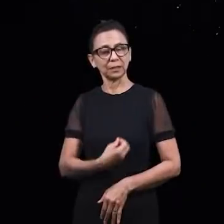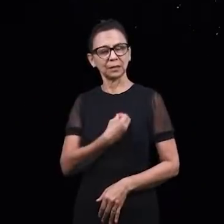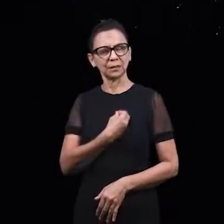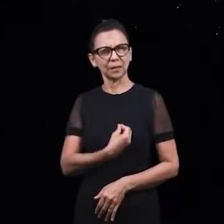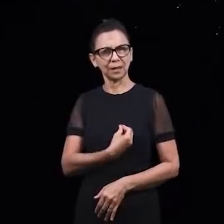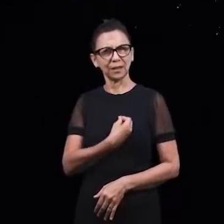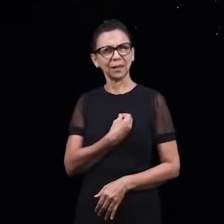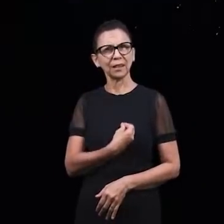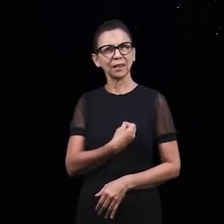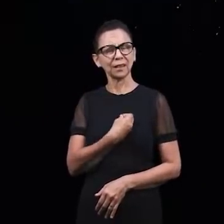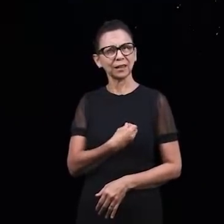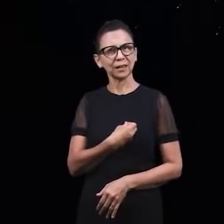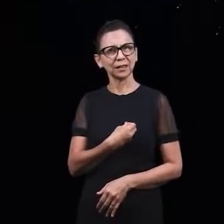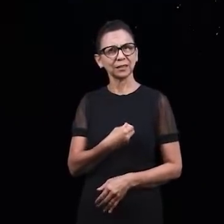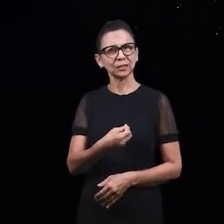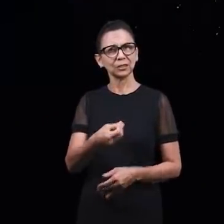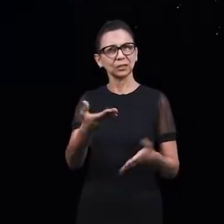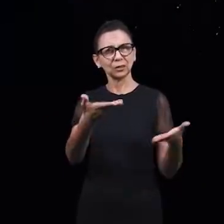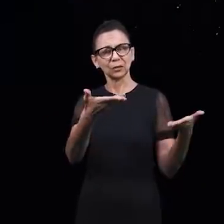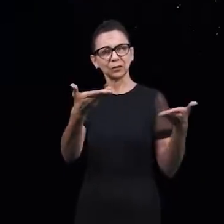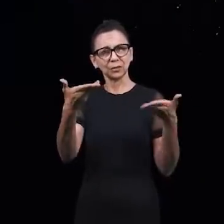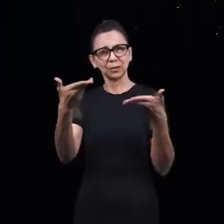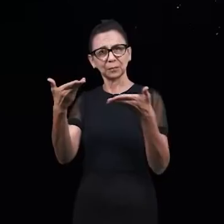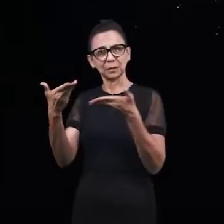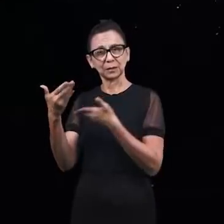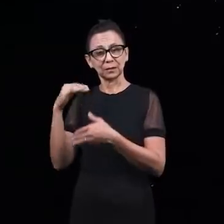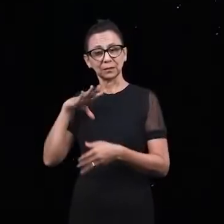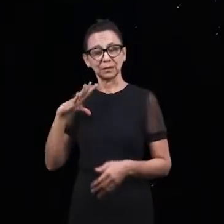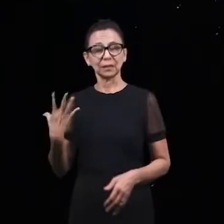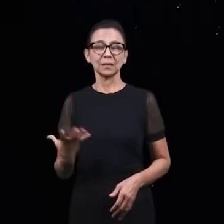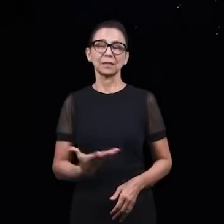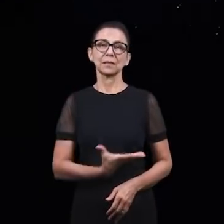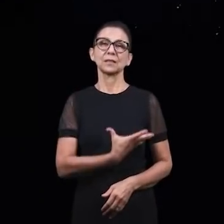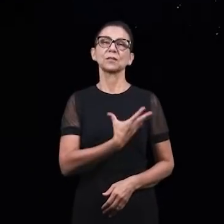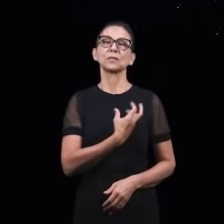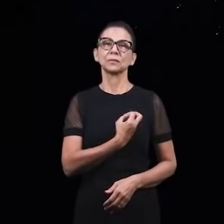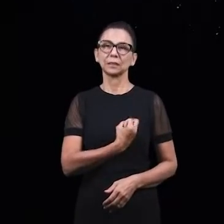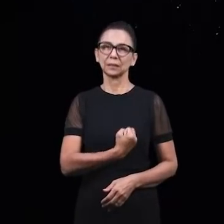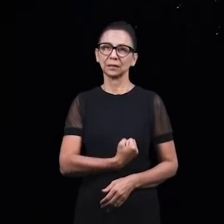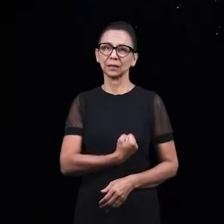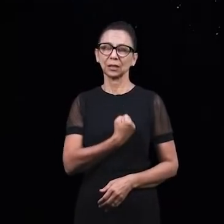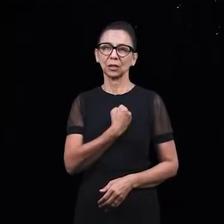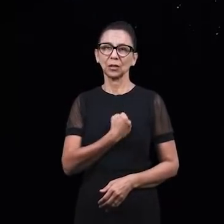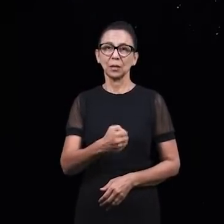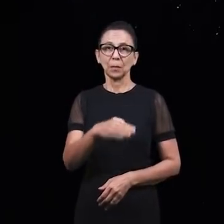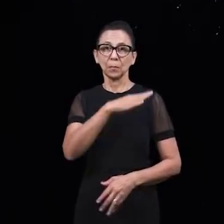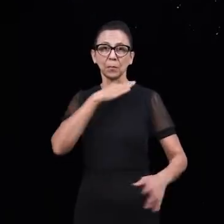Te chama pra vida, te chama pra